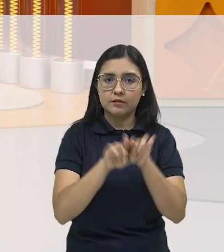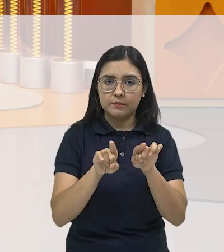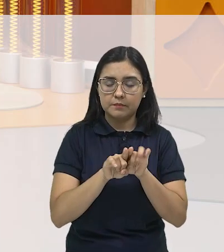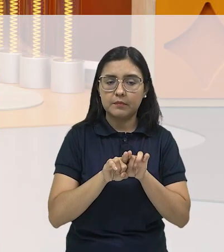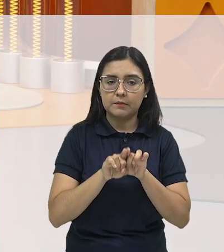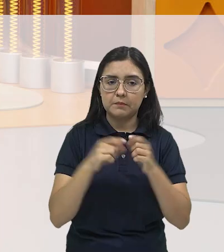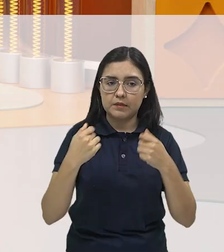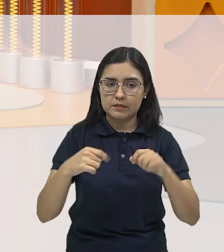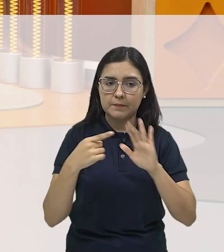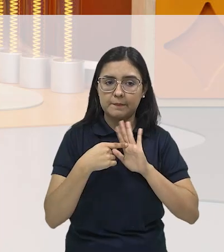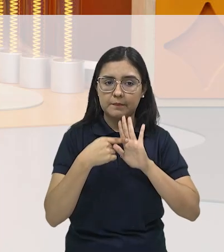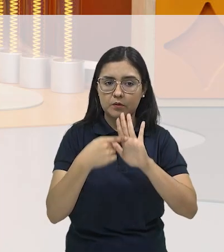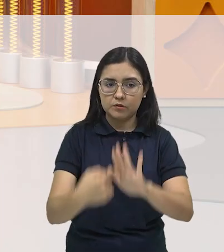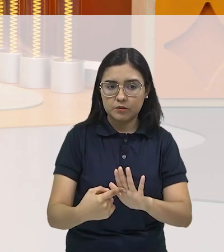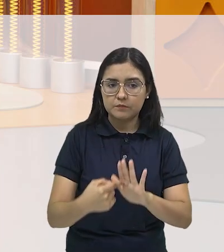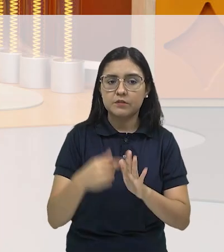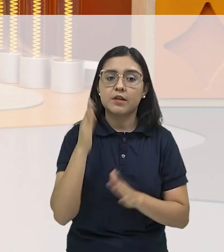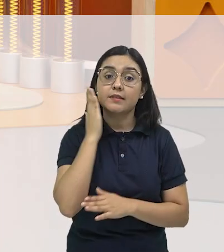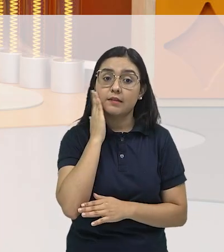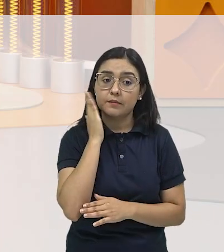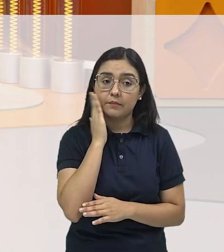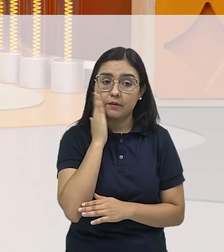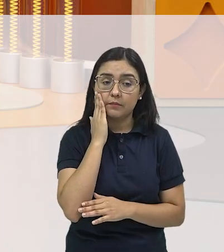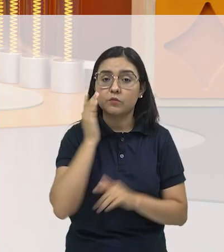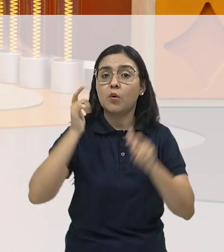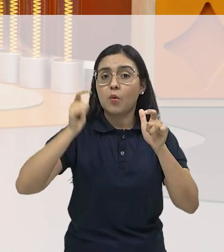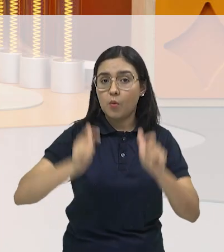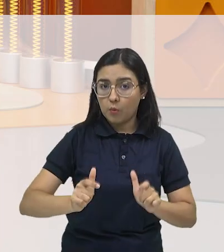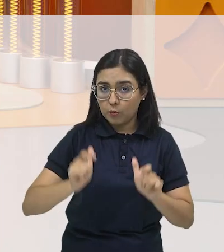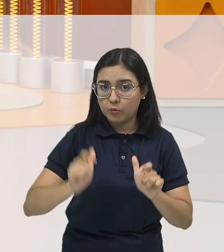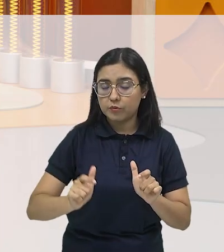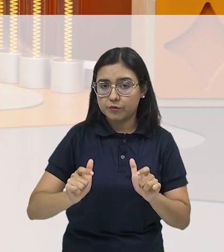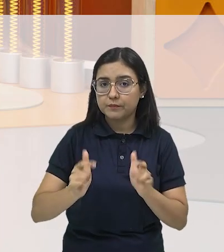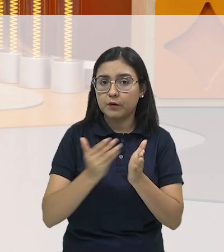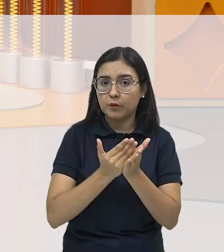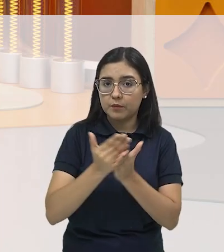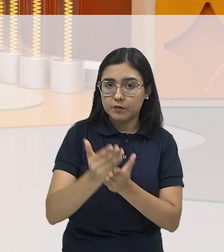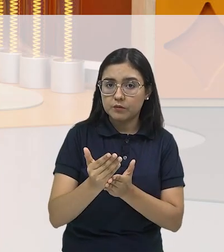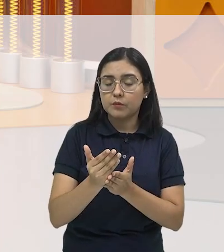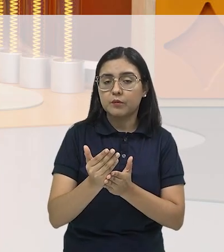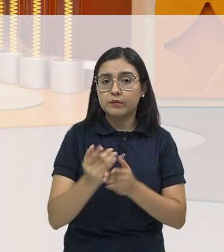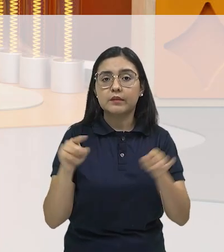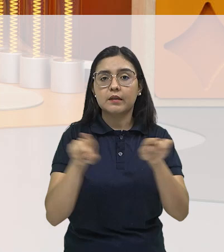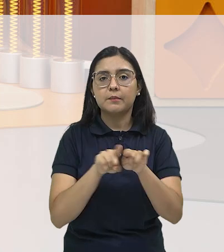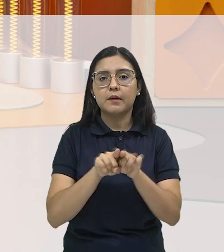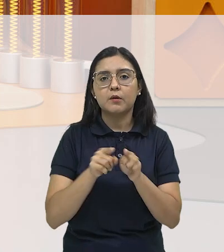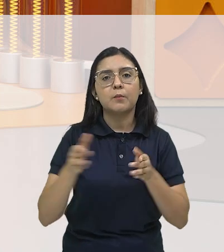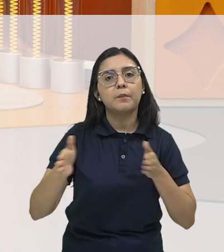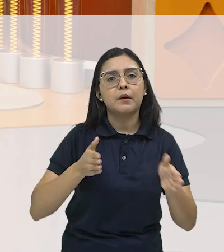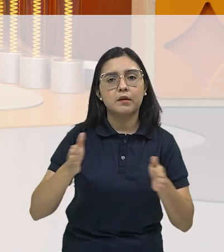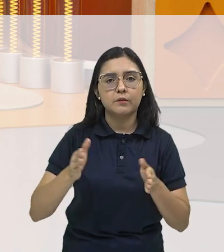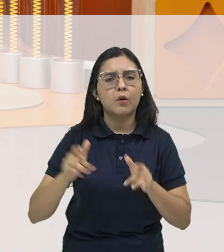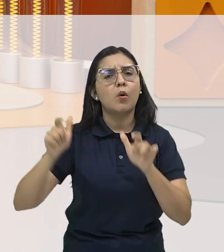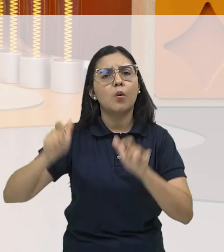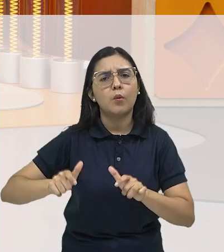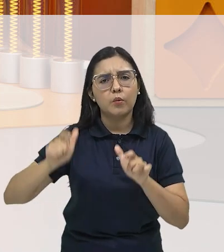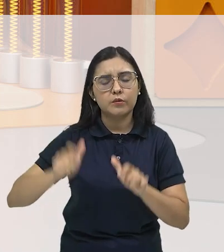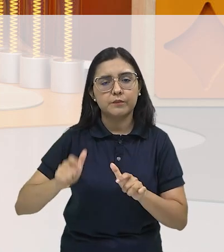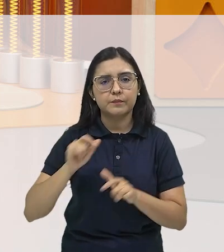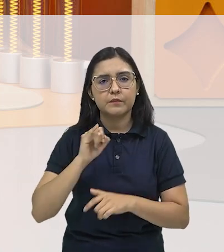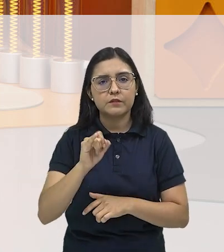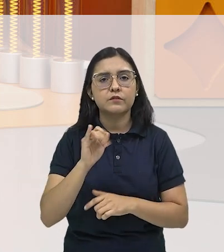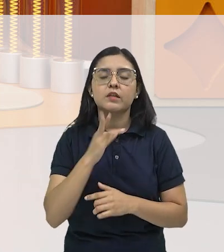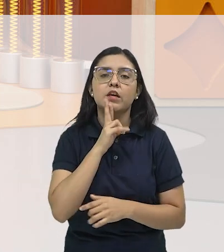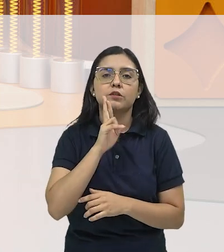gente ressaltar. Já localizamos ali onde ele surgiu e o período que surgiu. Surgiu onde o iluminismo? Se você